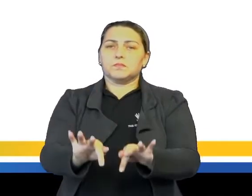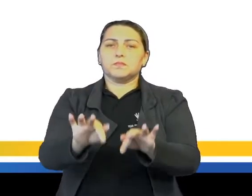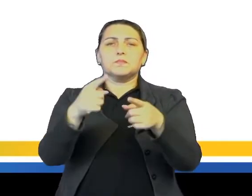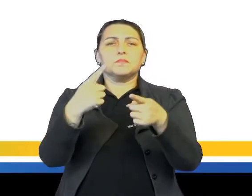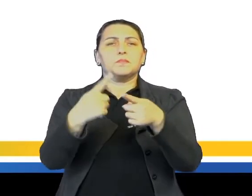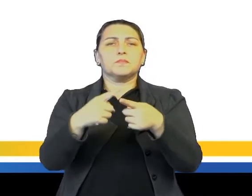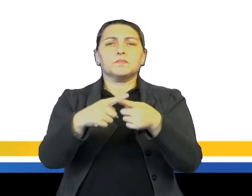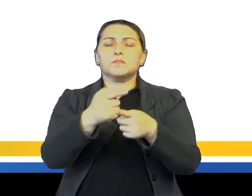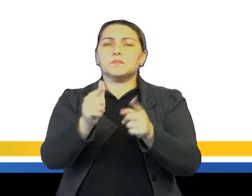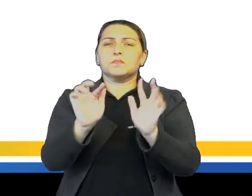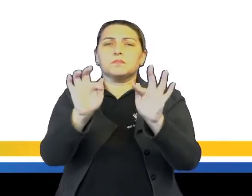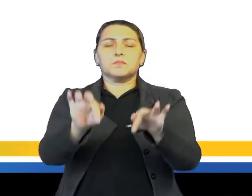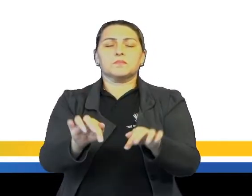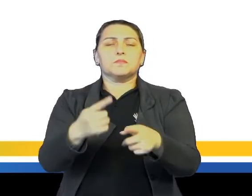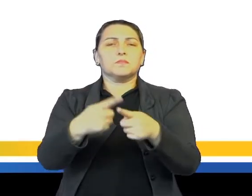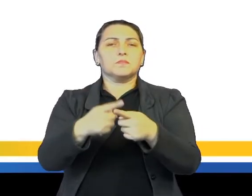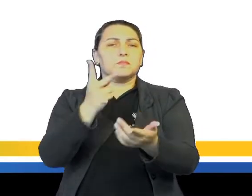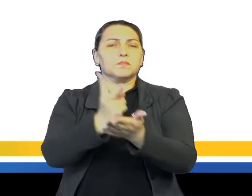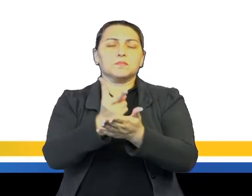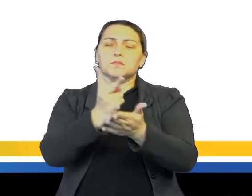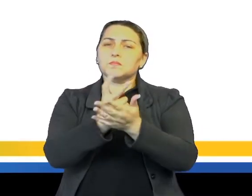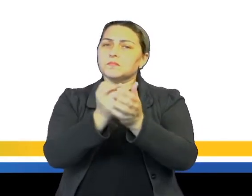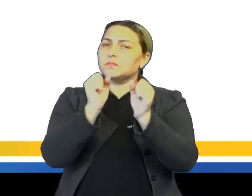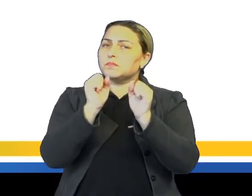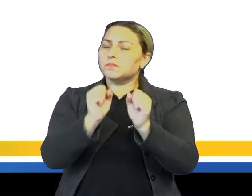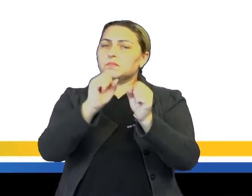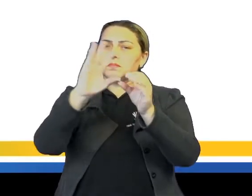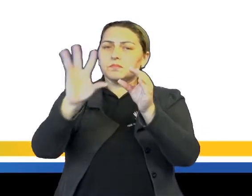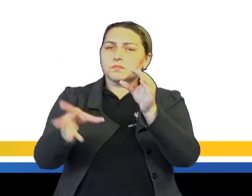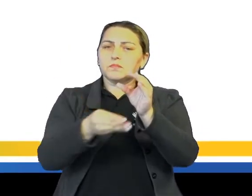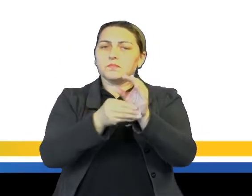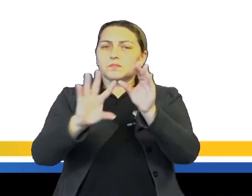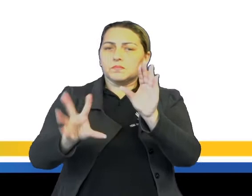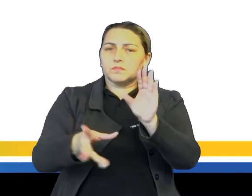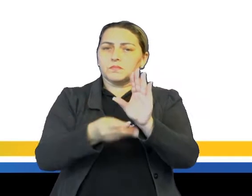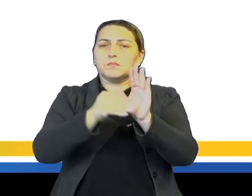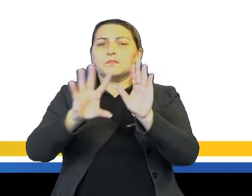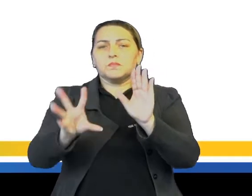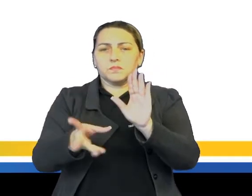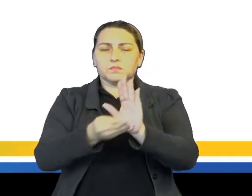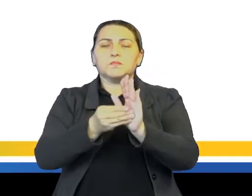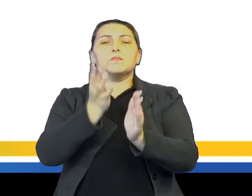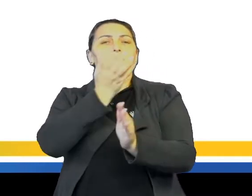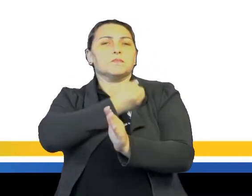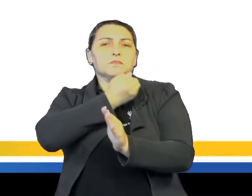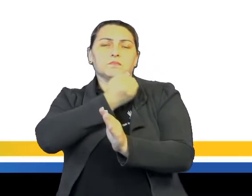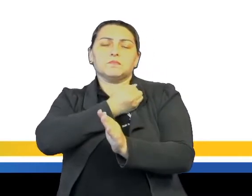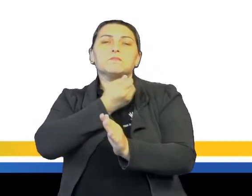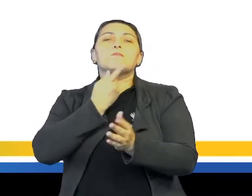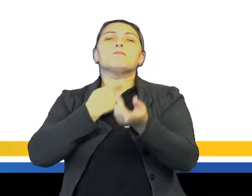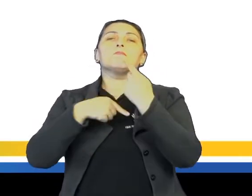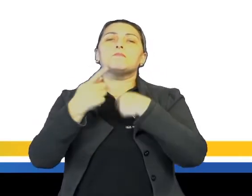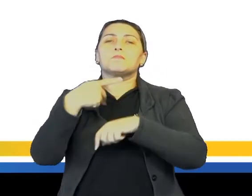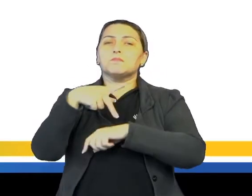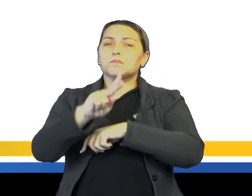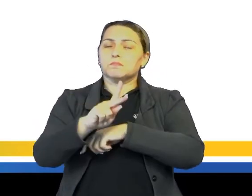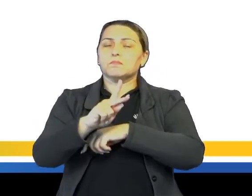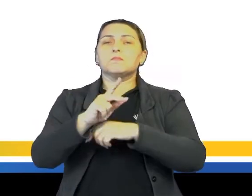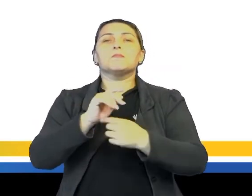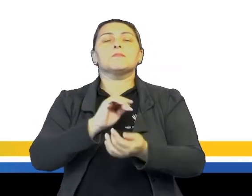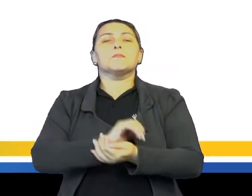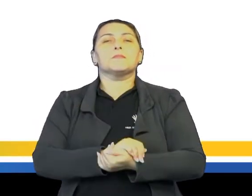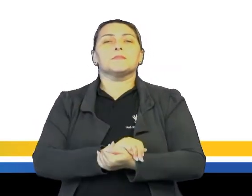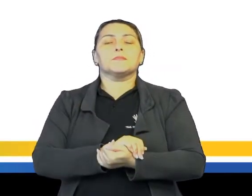que ele é infinito? Porque você sempre pode adicionar 1 ao algarismo que você estiver lidando com